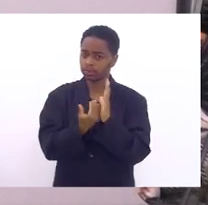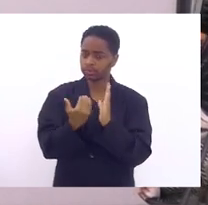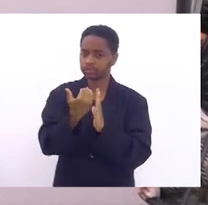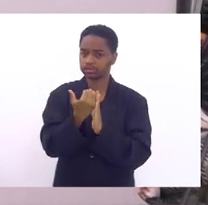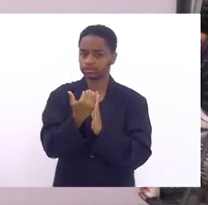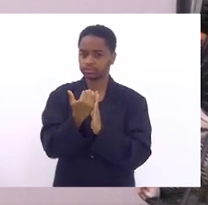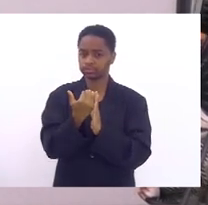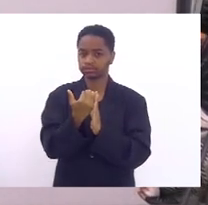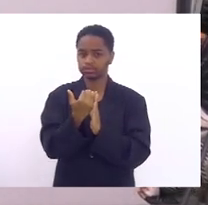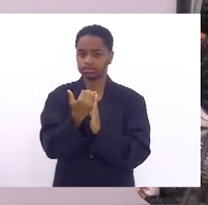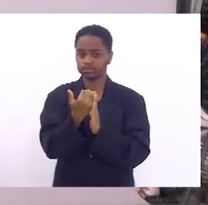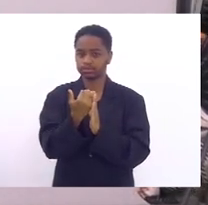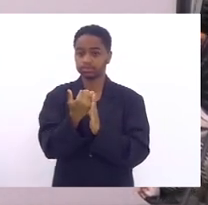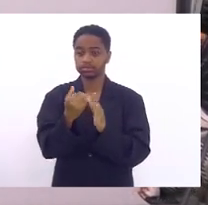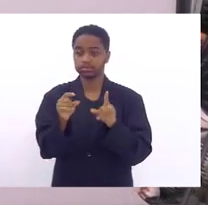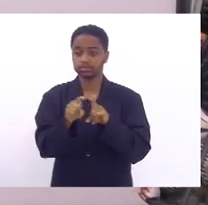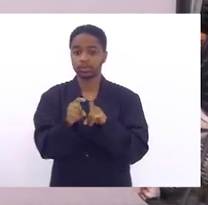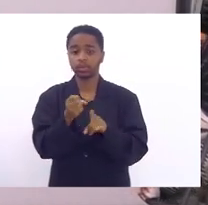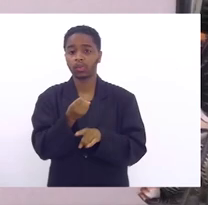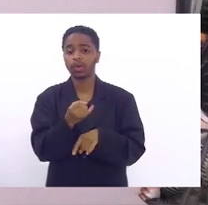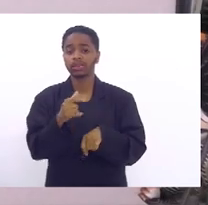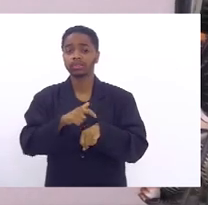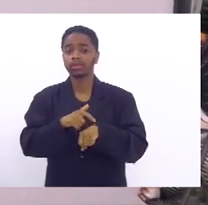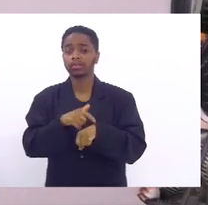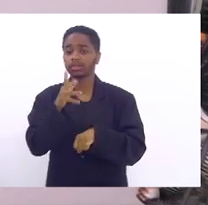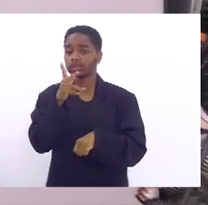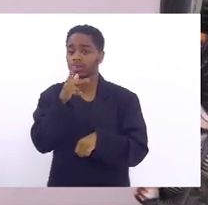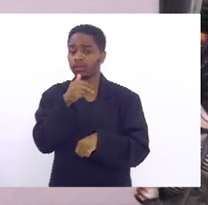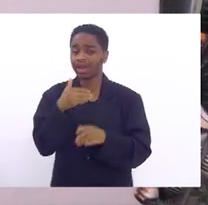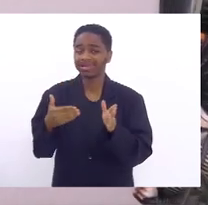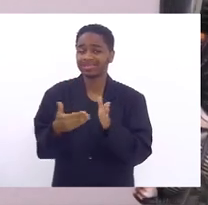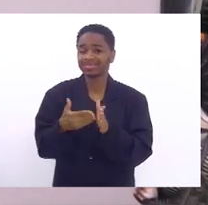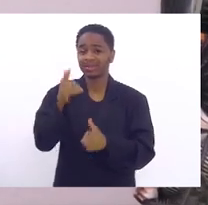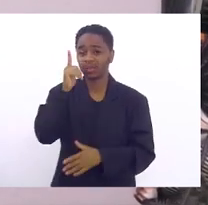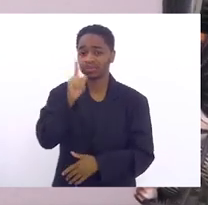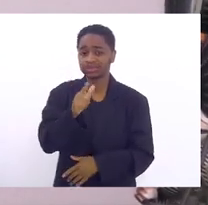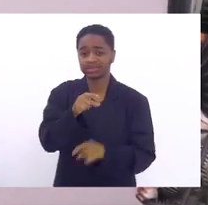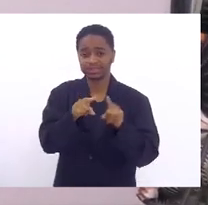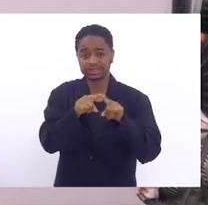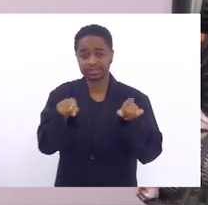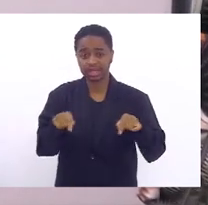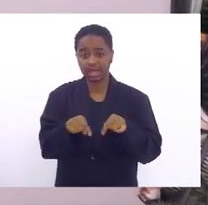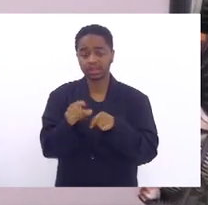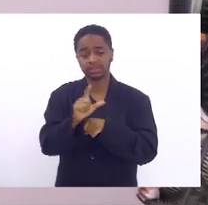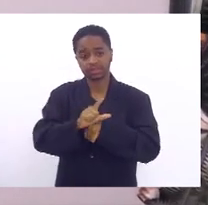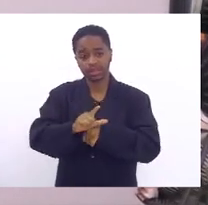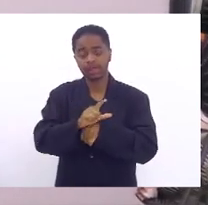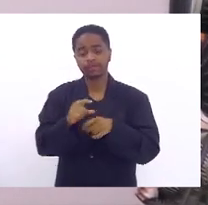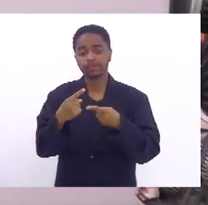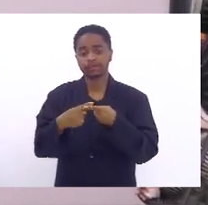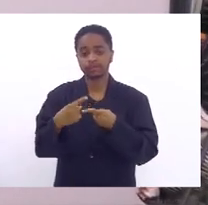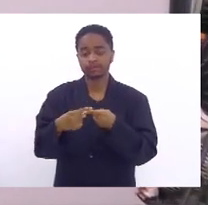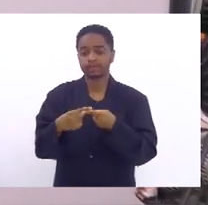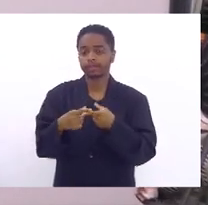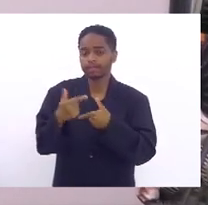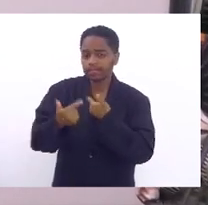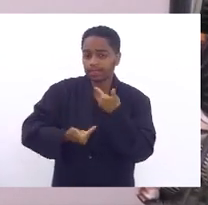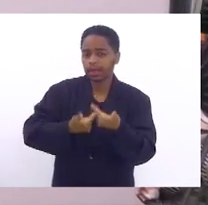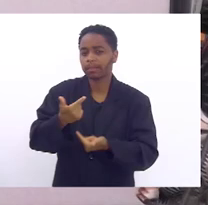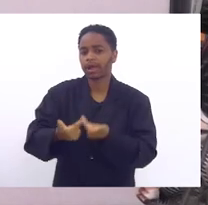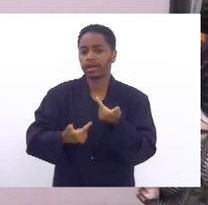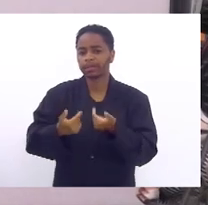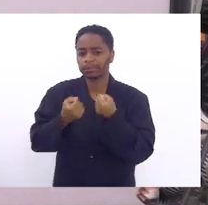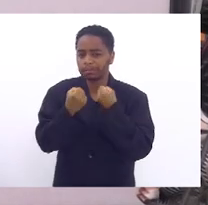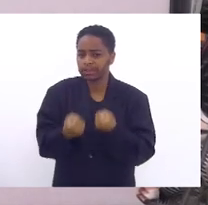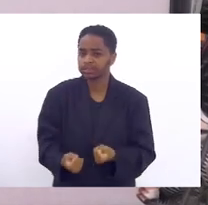e quanto tempo demorou para conseguir a sua sala a sala lilás isso é muito trabalho é um trabalho como eu falei de